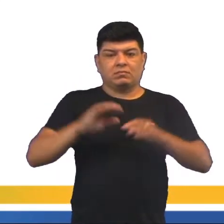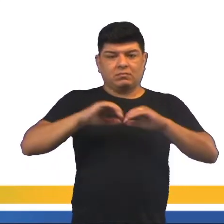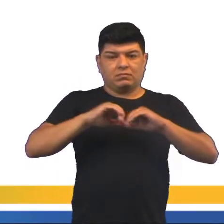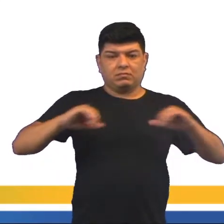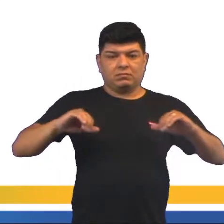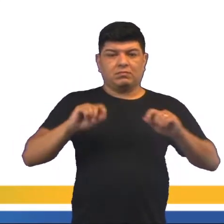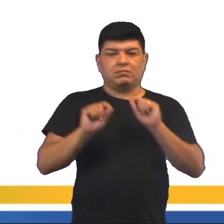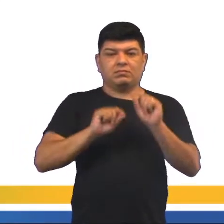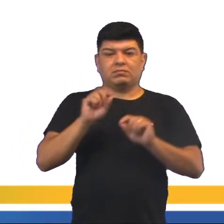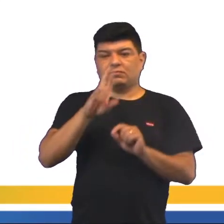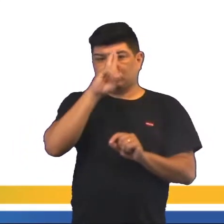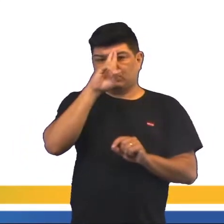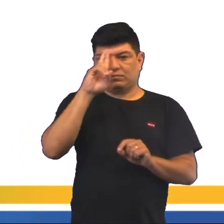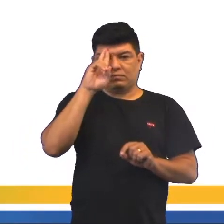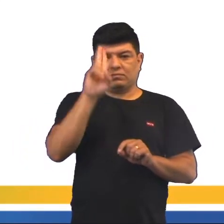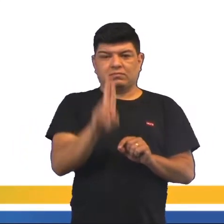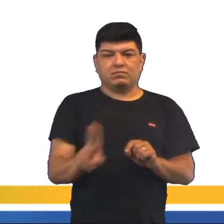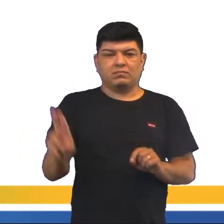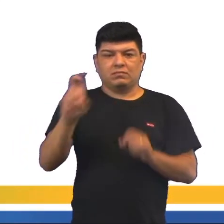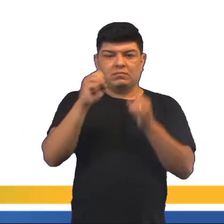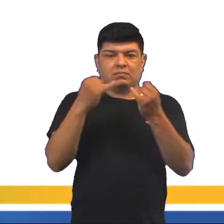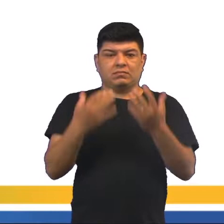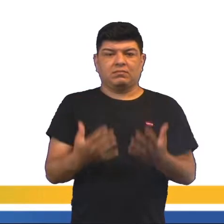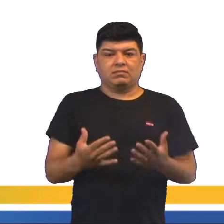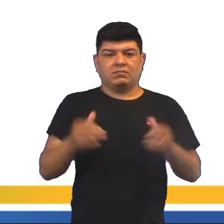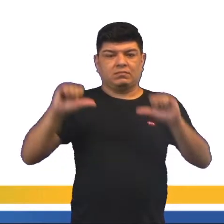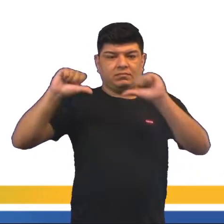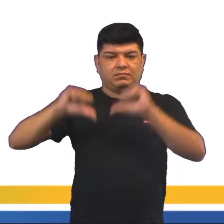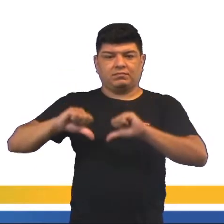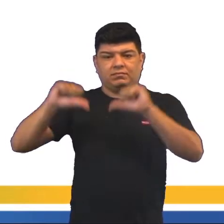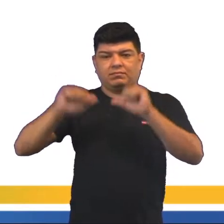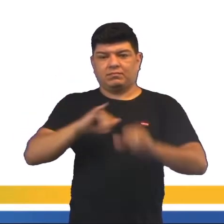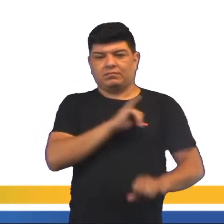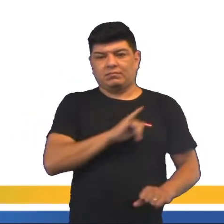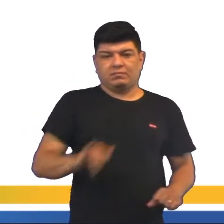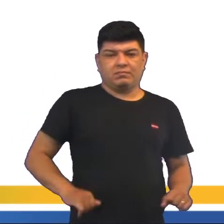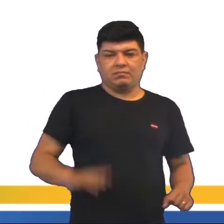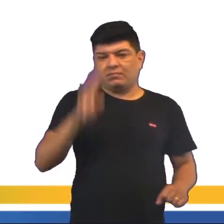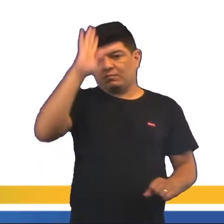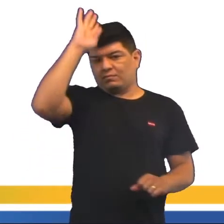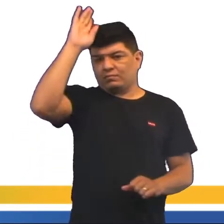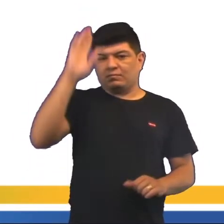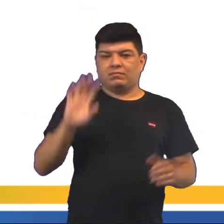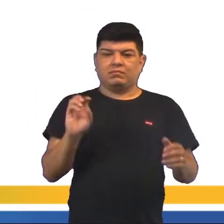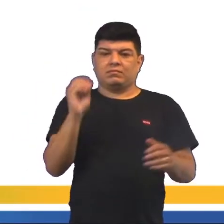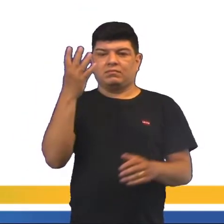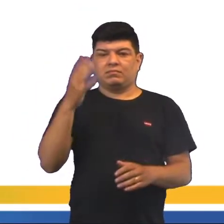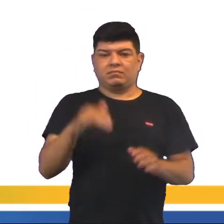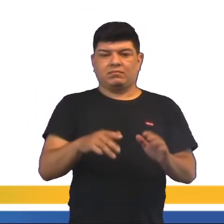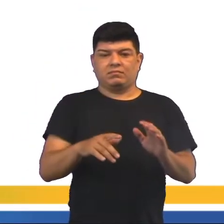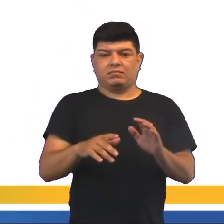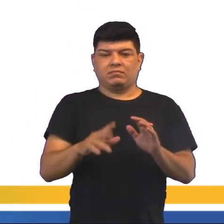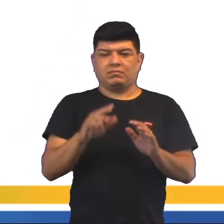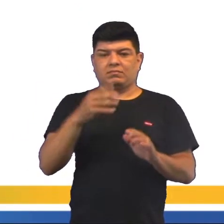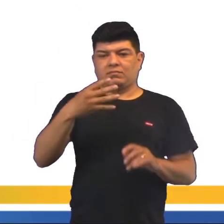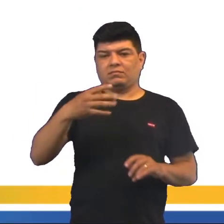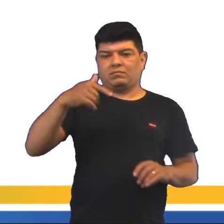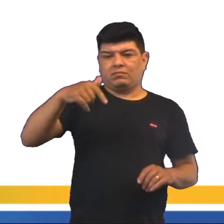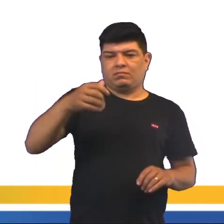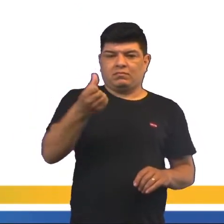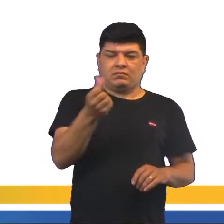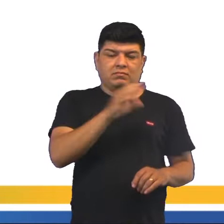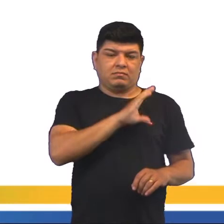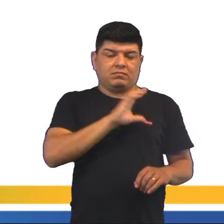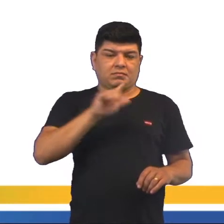Desagregação é o termo que os historiadores utilizam para explicar a queda do Império Romano, que aconteceu em 476